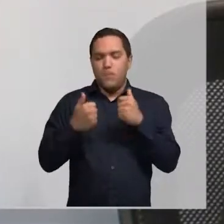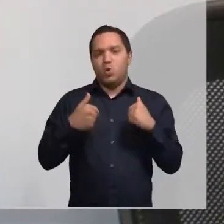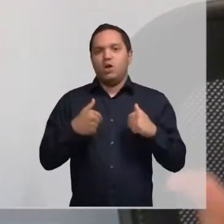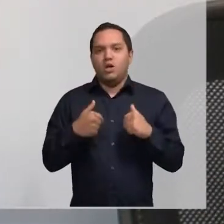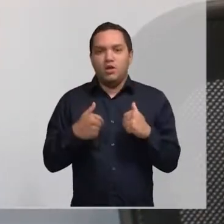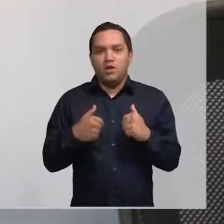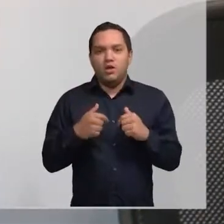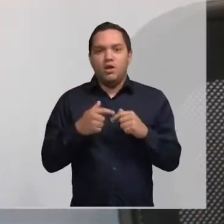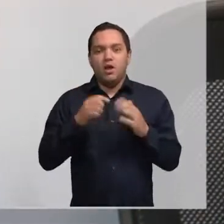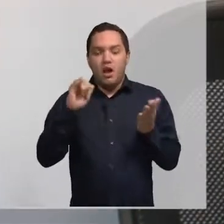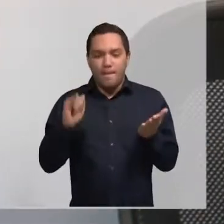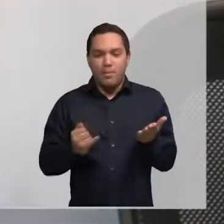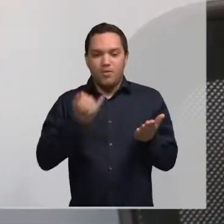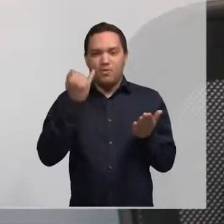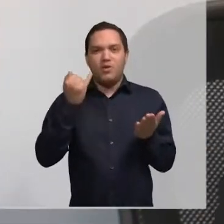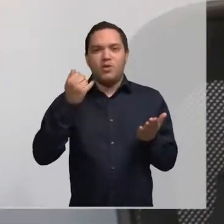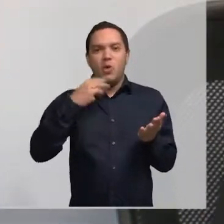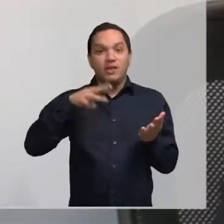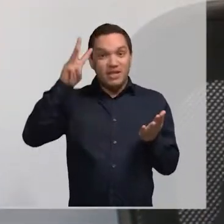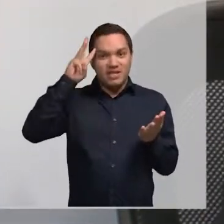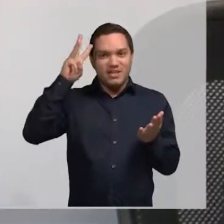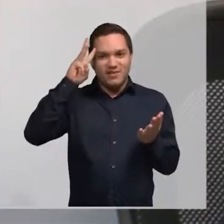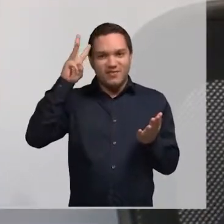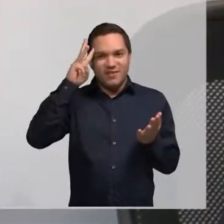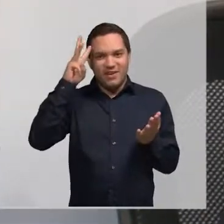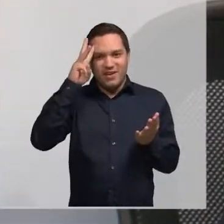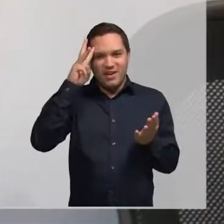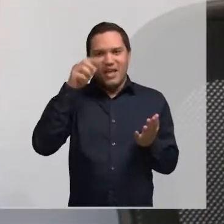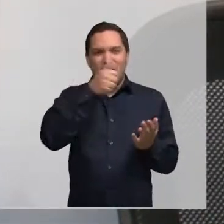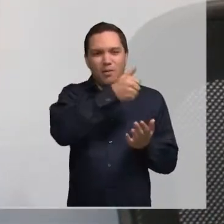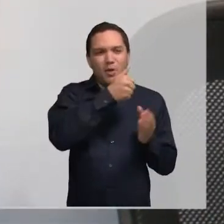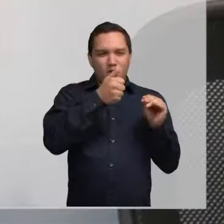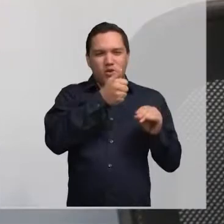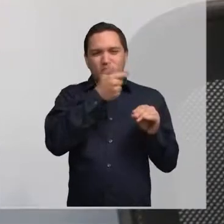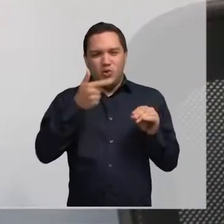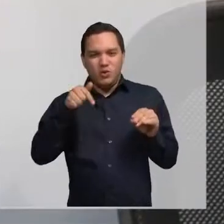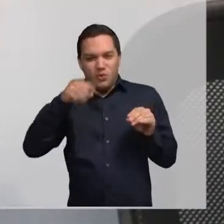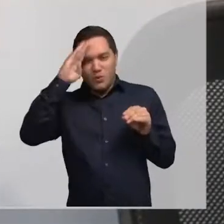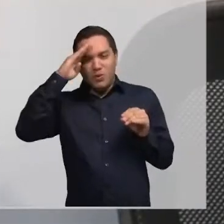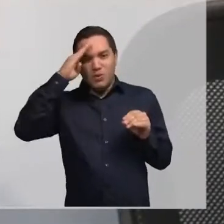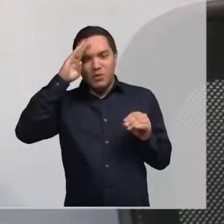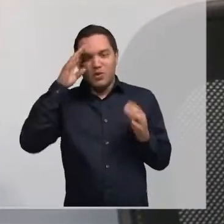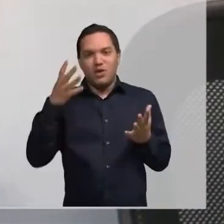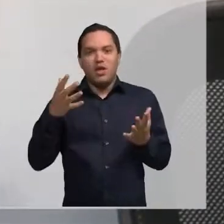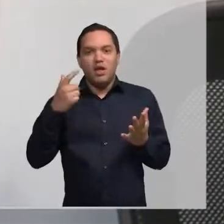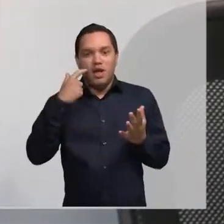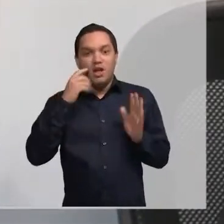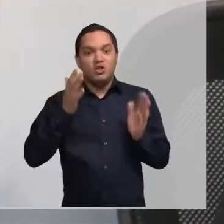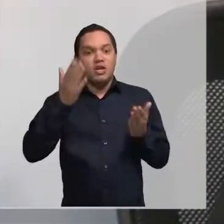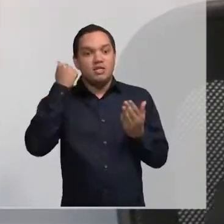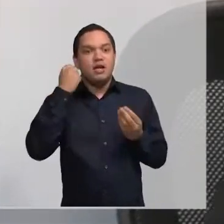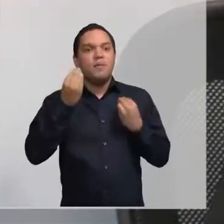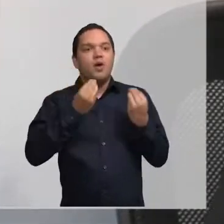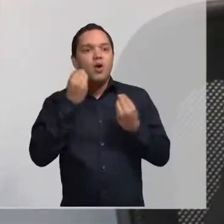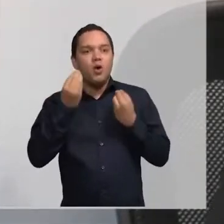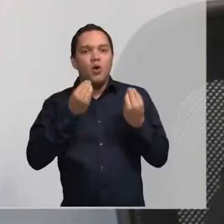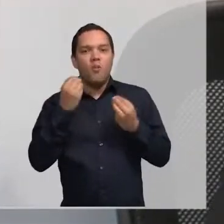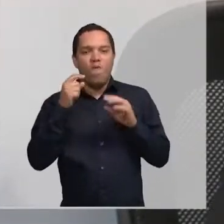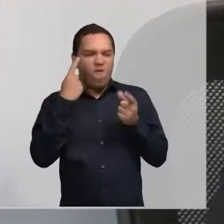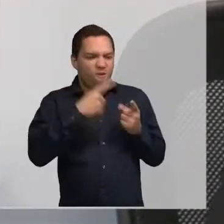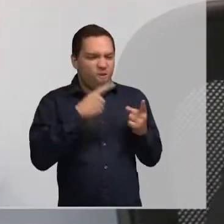um dia depois do Ciro, a entrevista, vendo o que tentaram fazer com o Ciro e ele não se deixou permitir